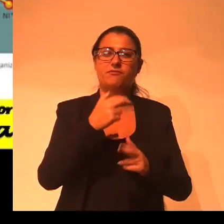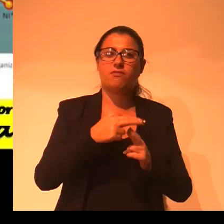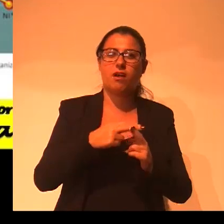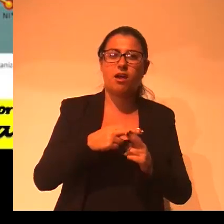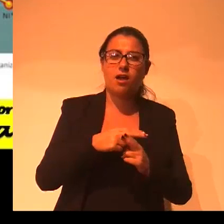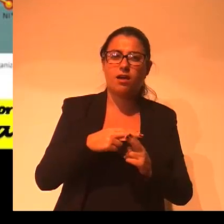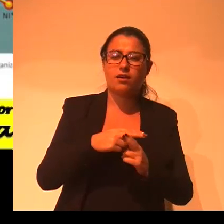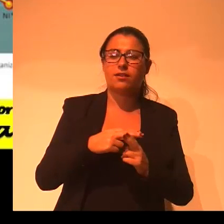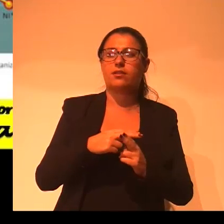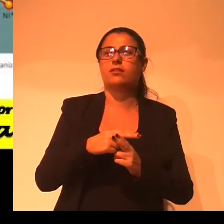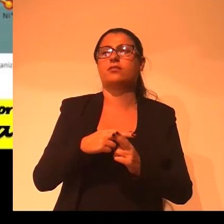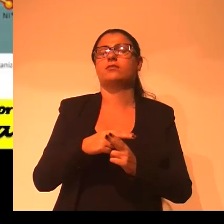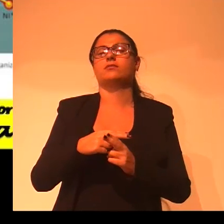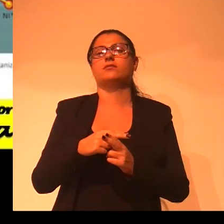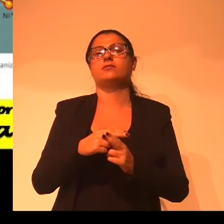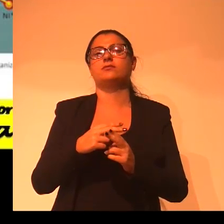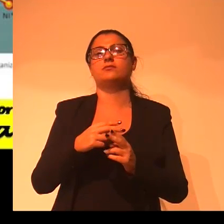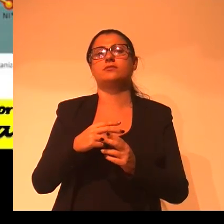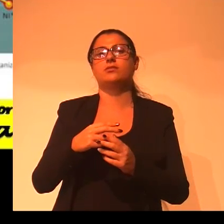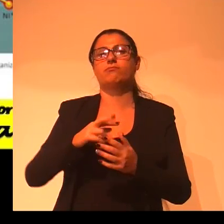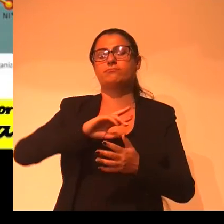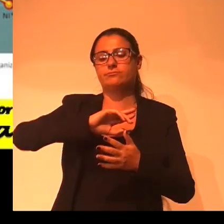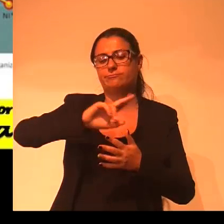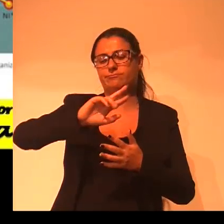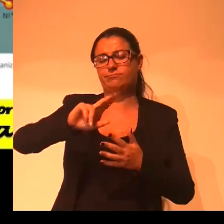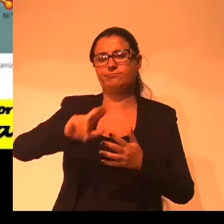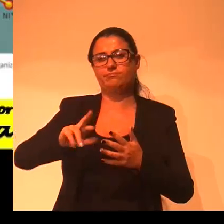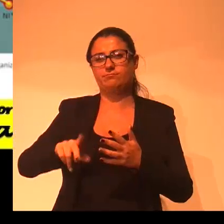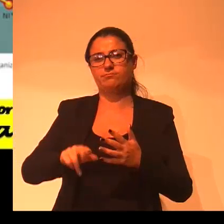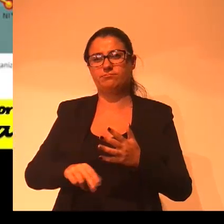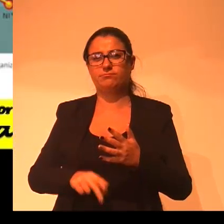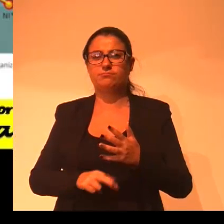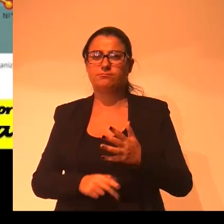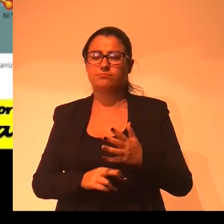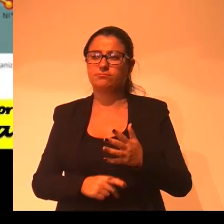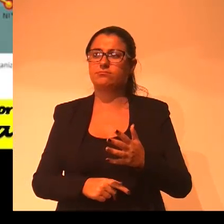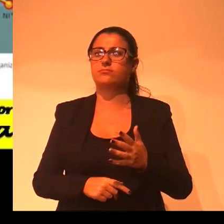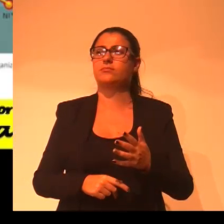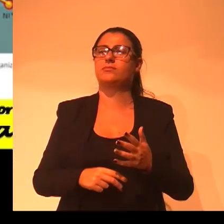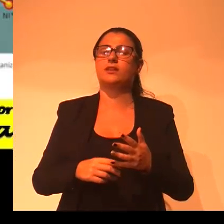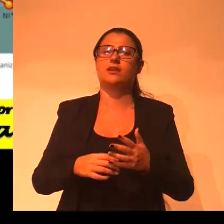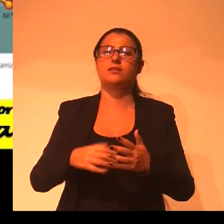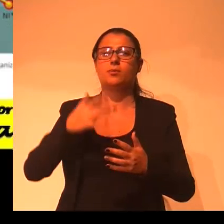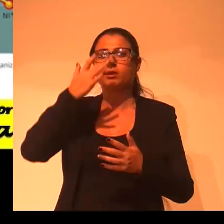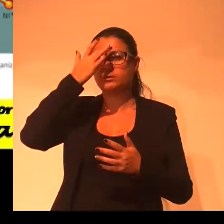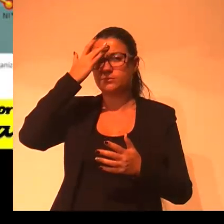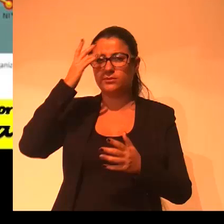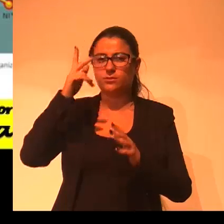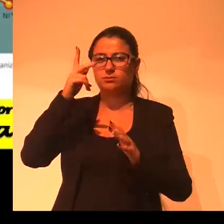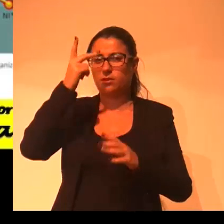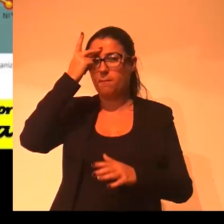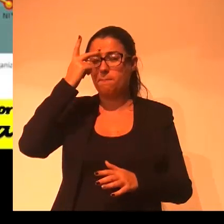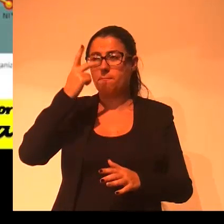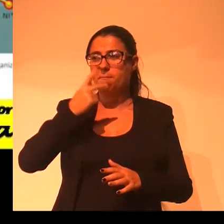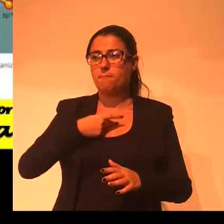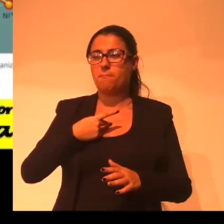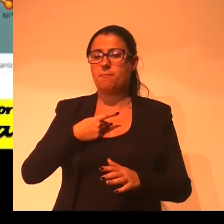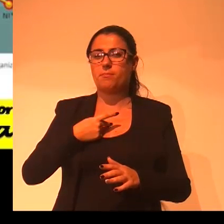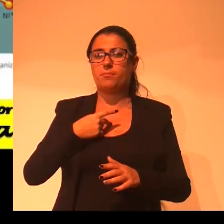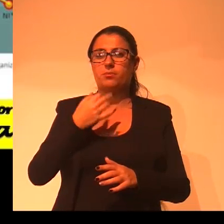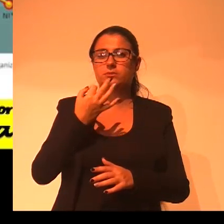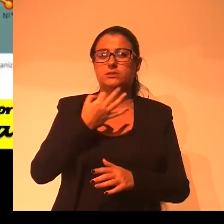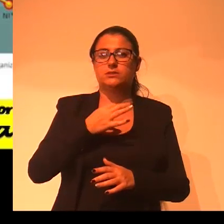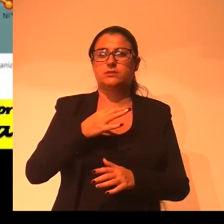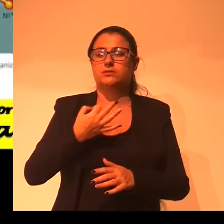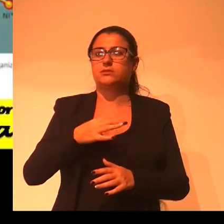de risco e outros meios, são considerados lesões autoprovocadas. Então, no centro do